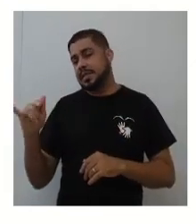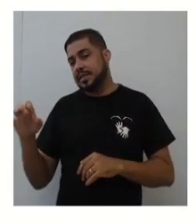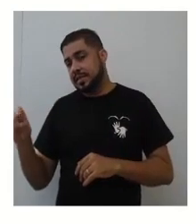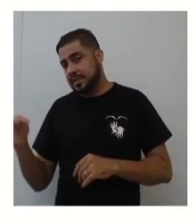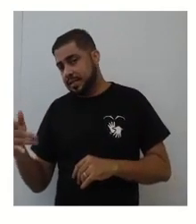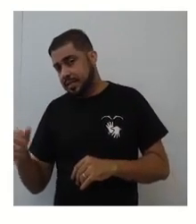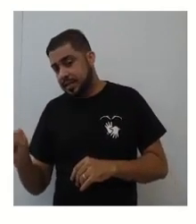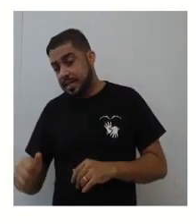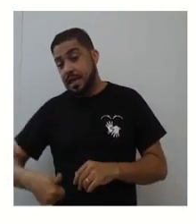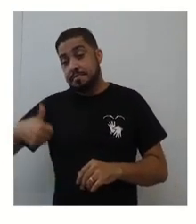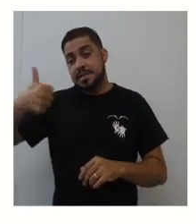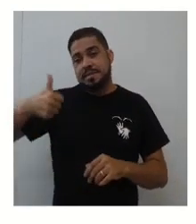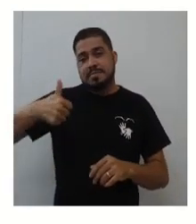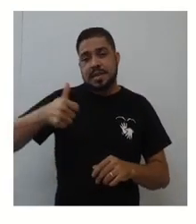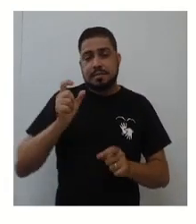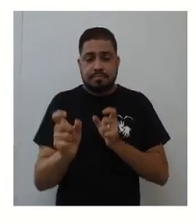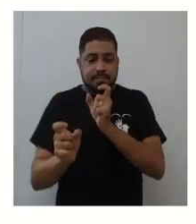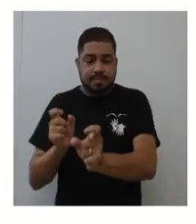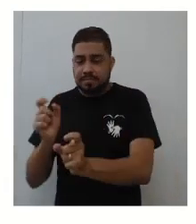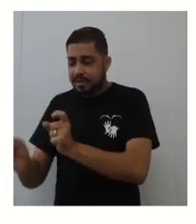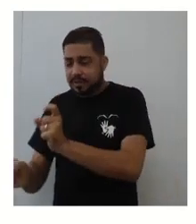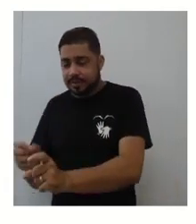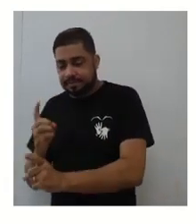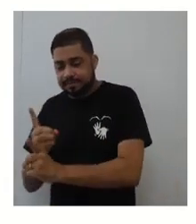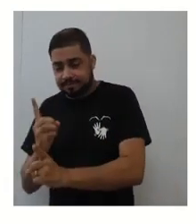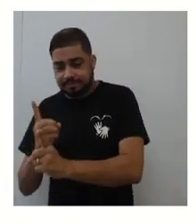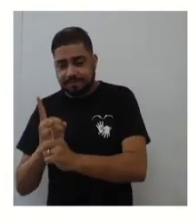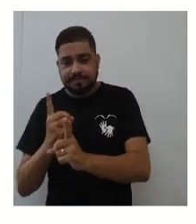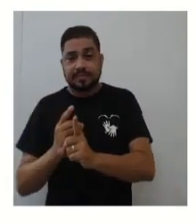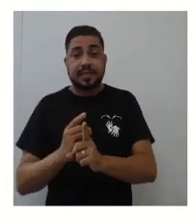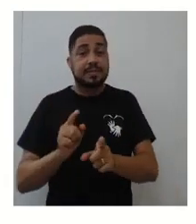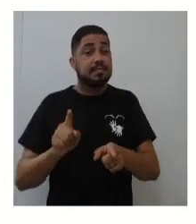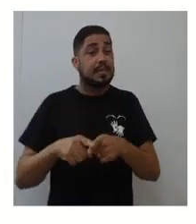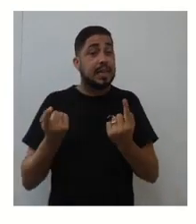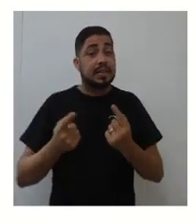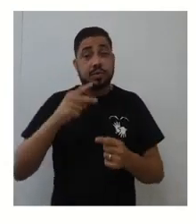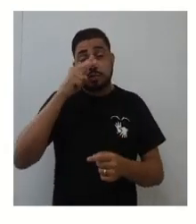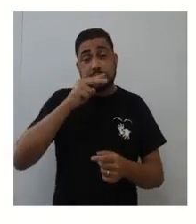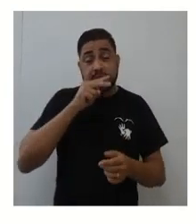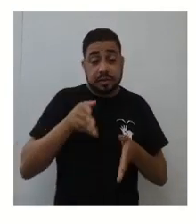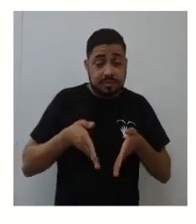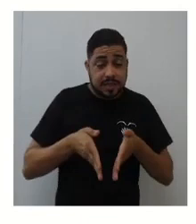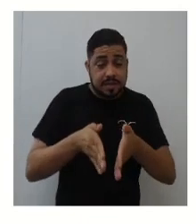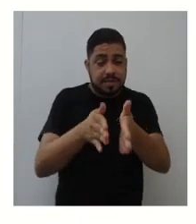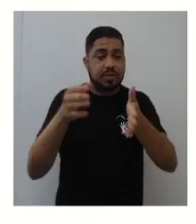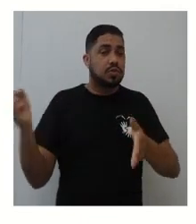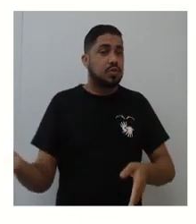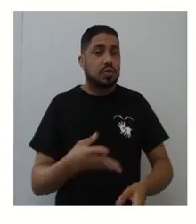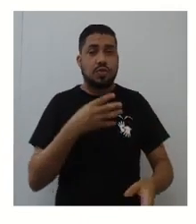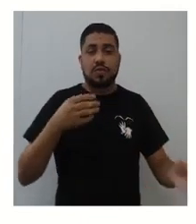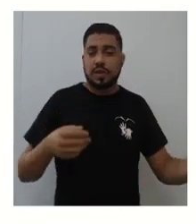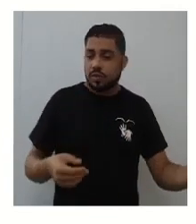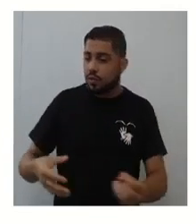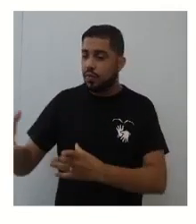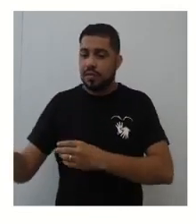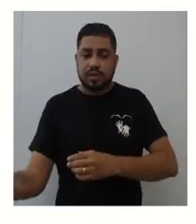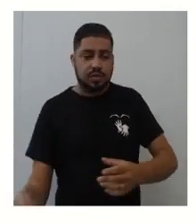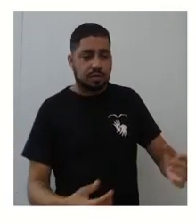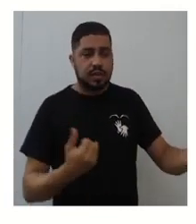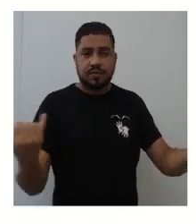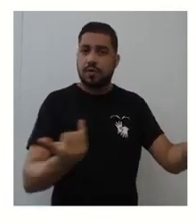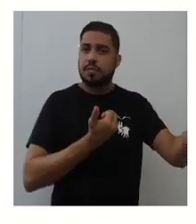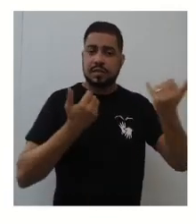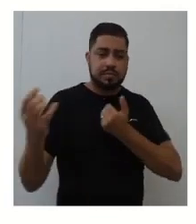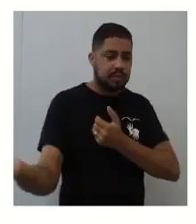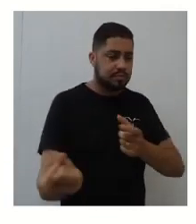primeiras pistas que estão na cara. Mas aí, no meio do caminho, novas pistas vêm aparecendo. O detetive